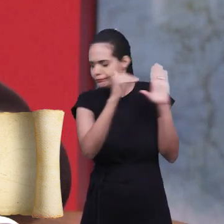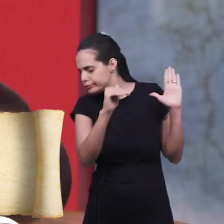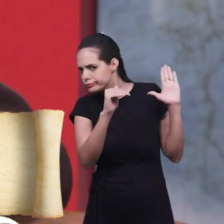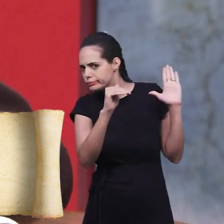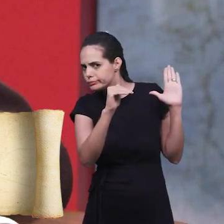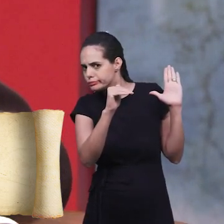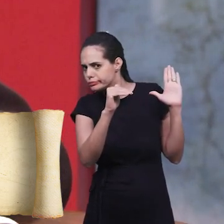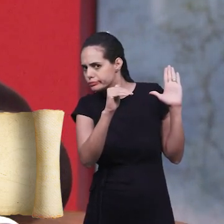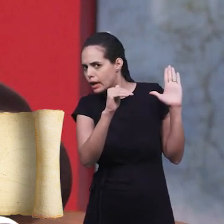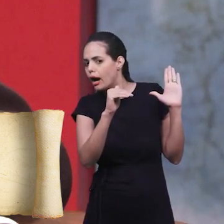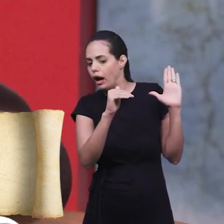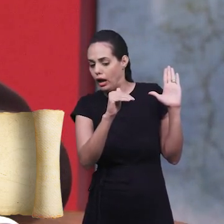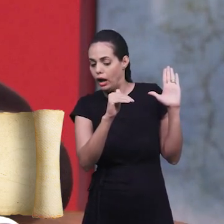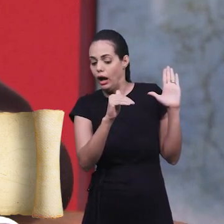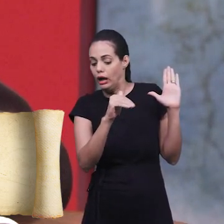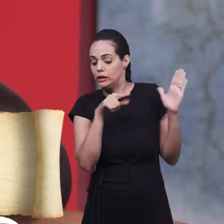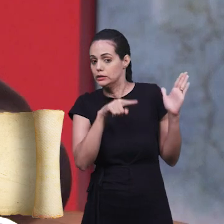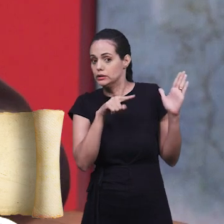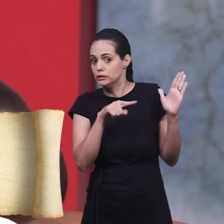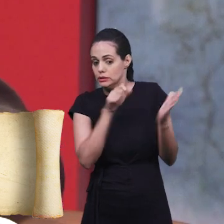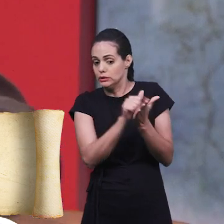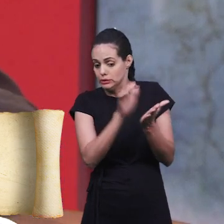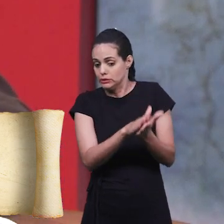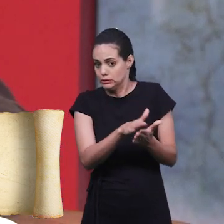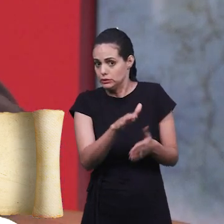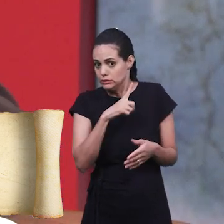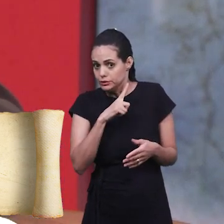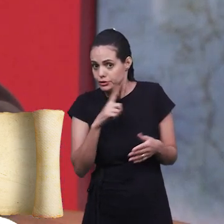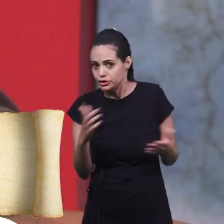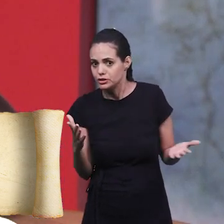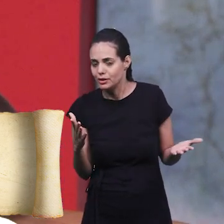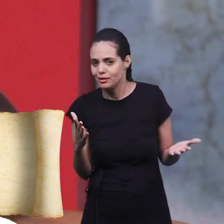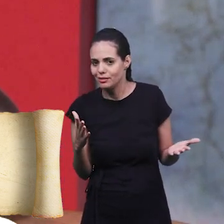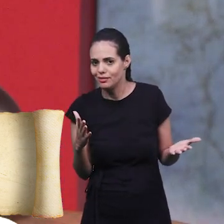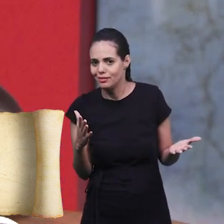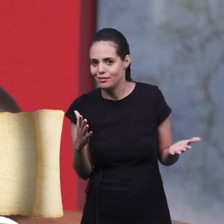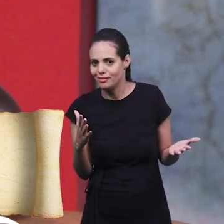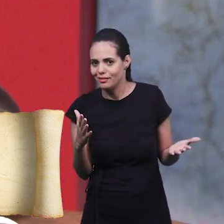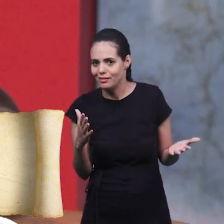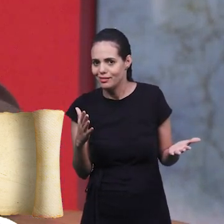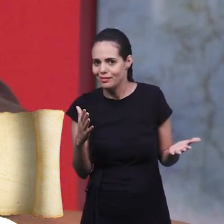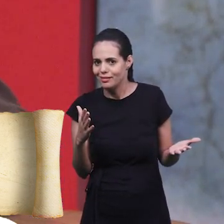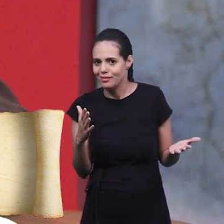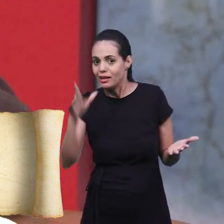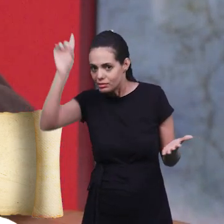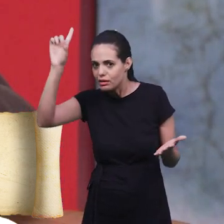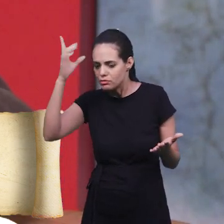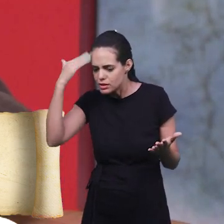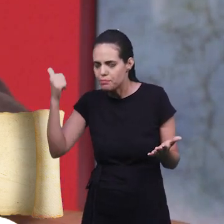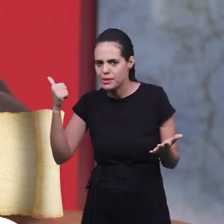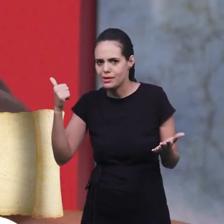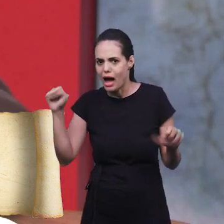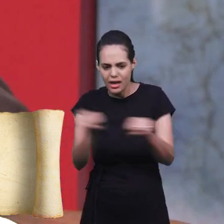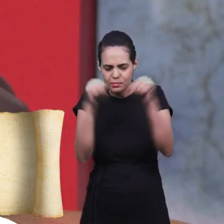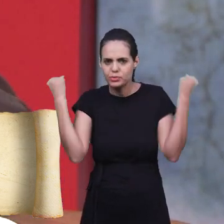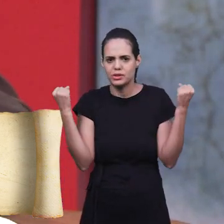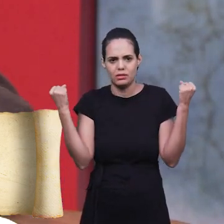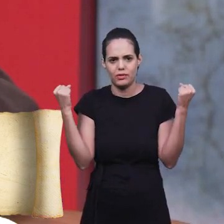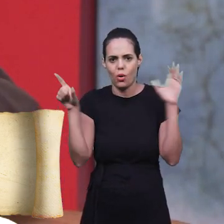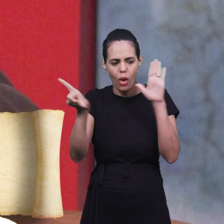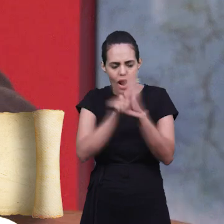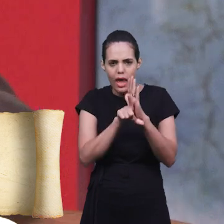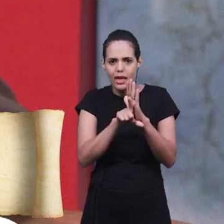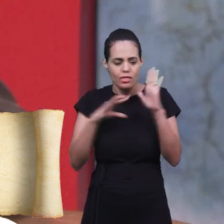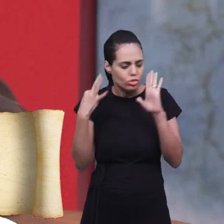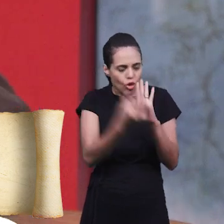era condenado pela lei. E Deus, sabendo que não há homem que não peque, providenciou os sacrifícios de